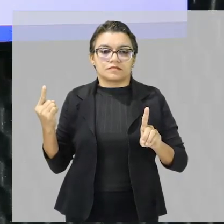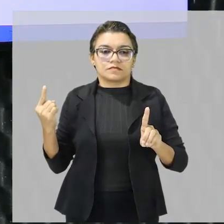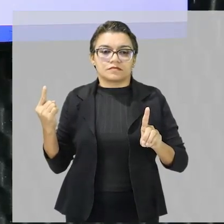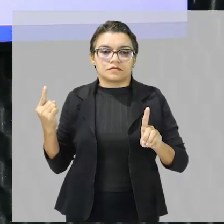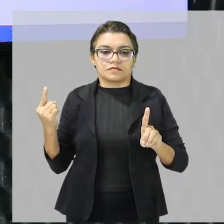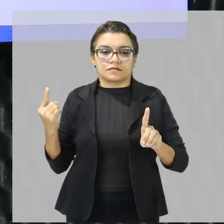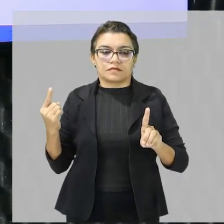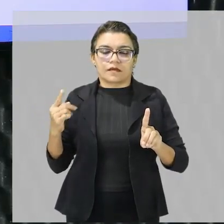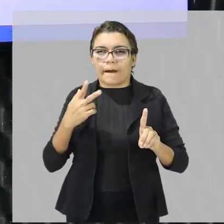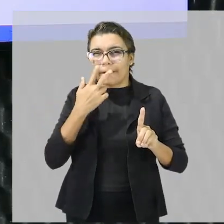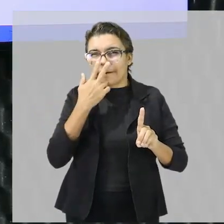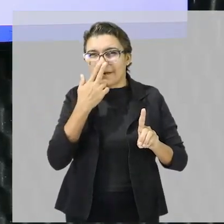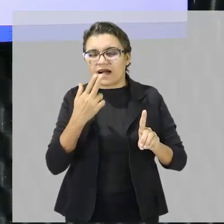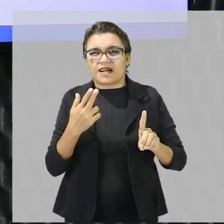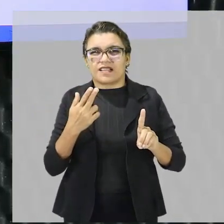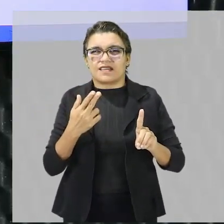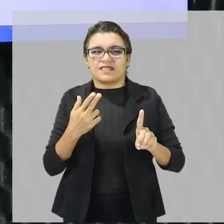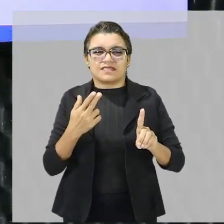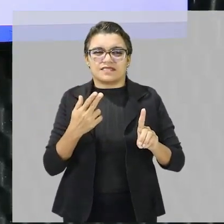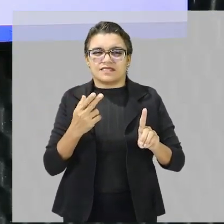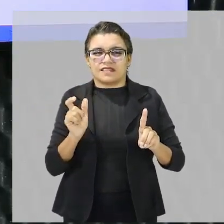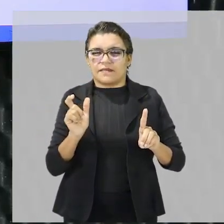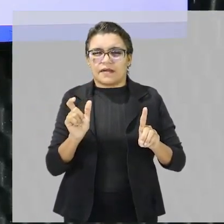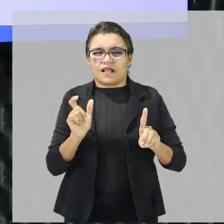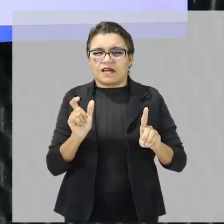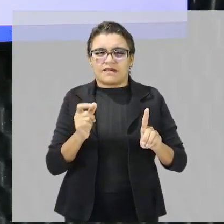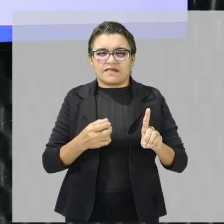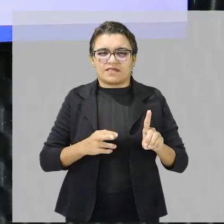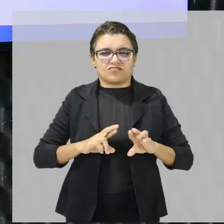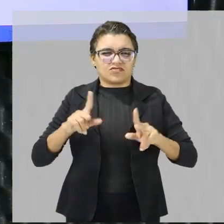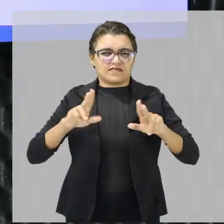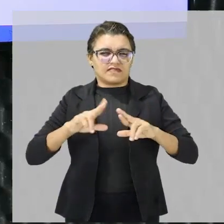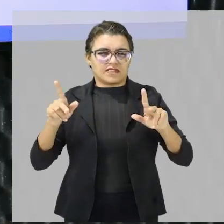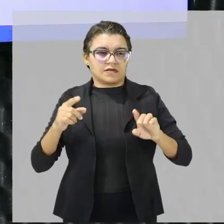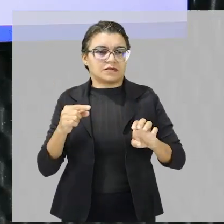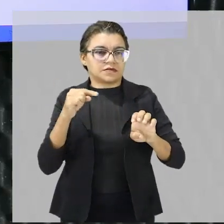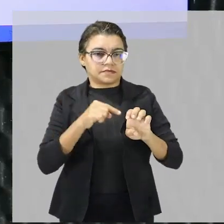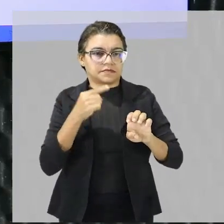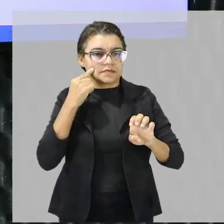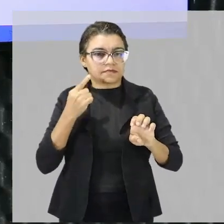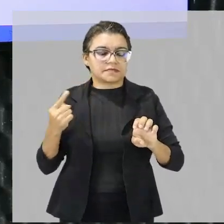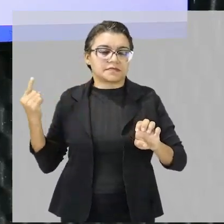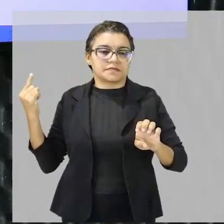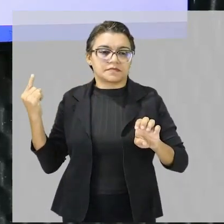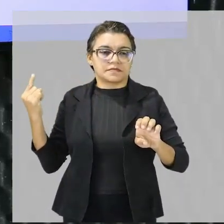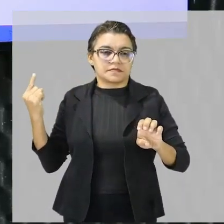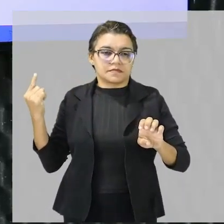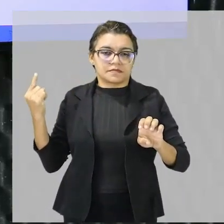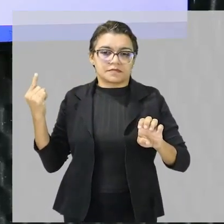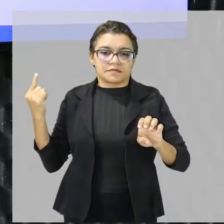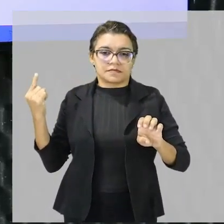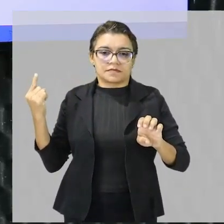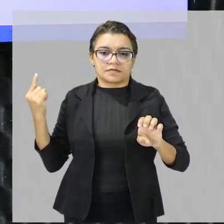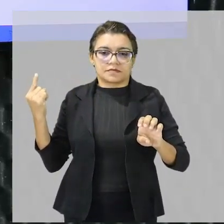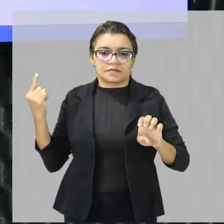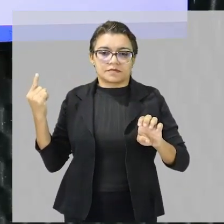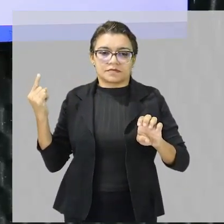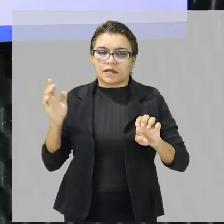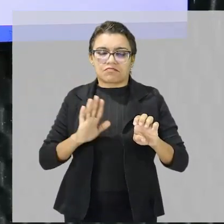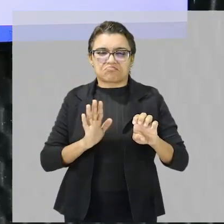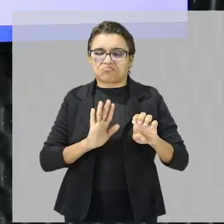Vã expressão da humanidade essa aqui. Poder político que se concentra no sistema partidário.